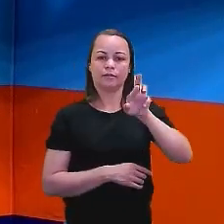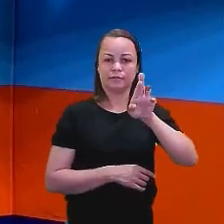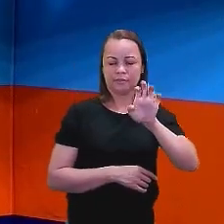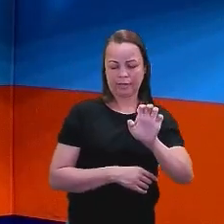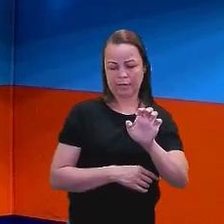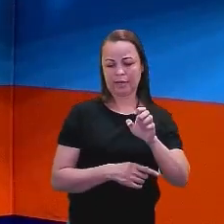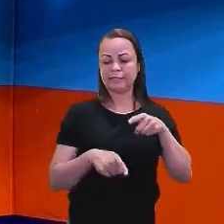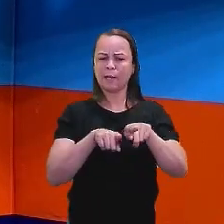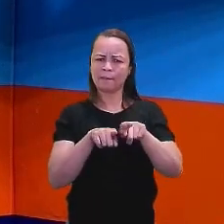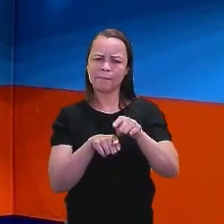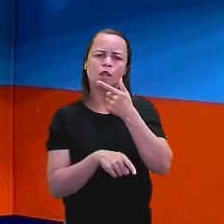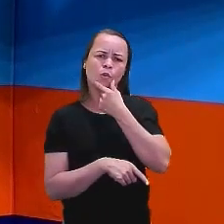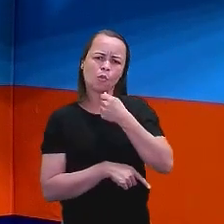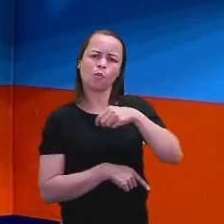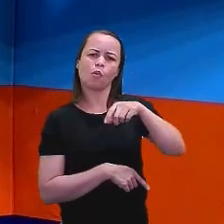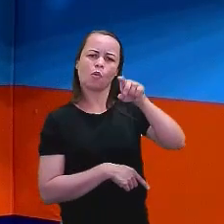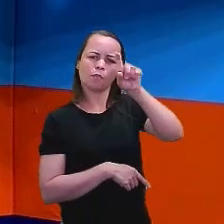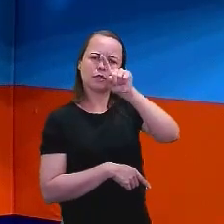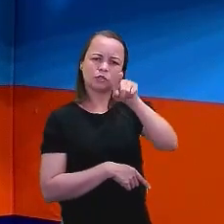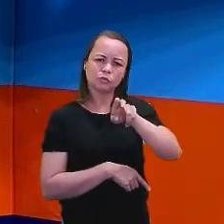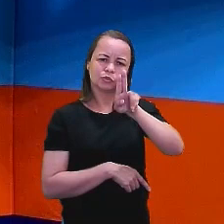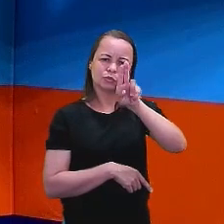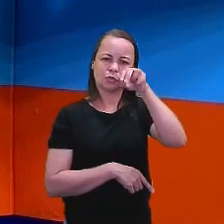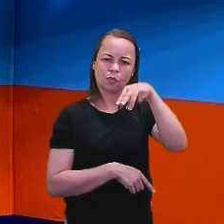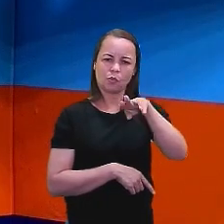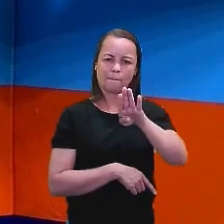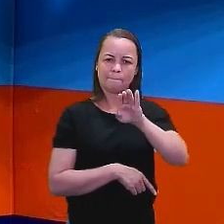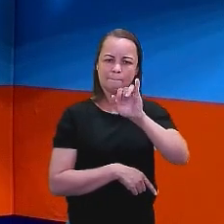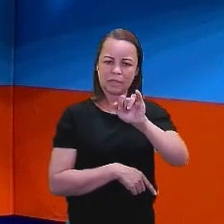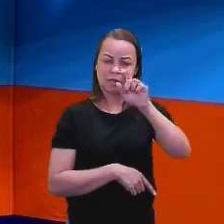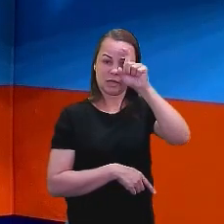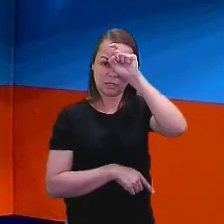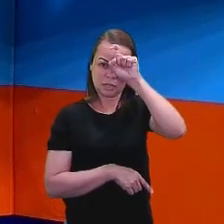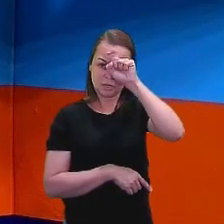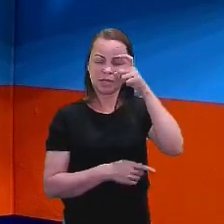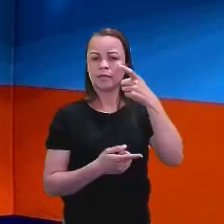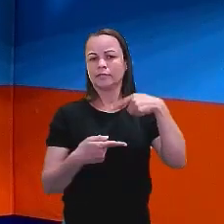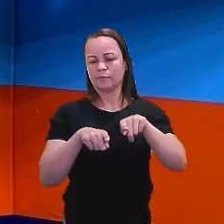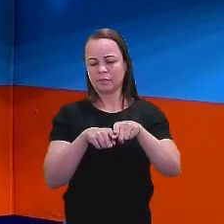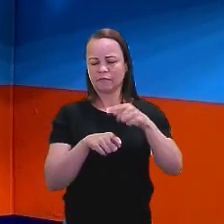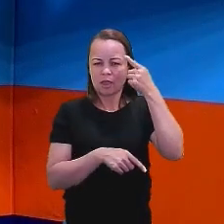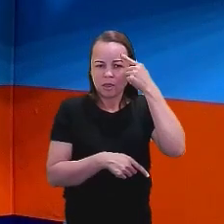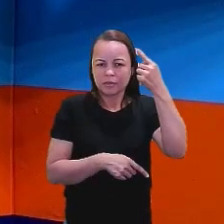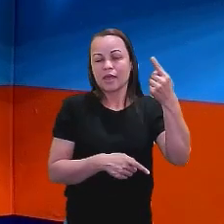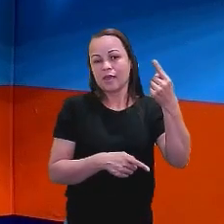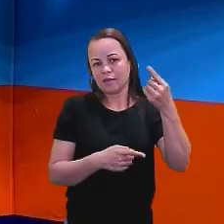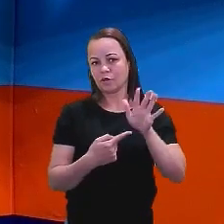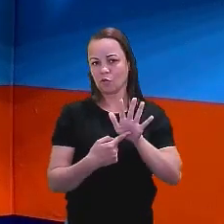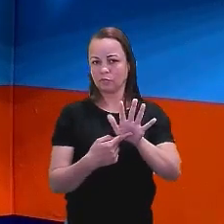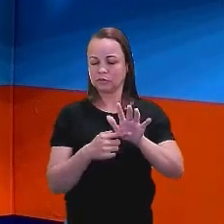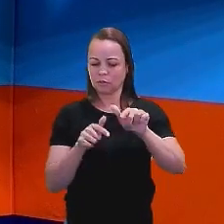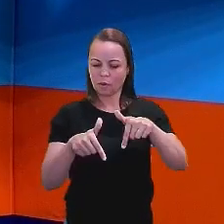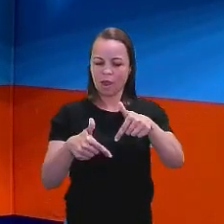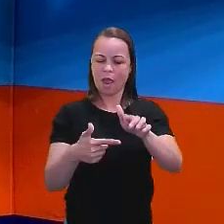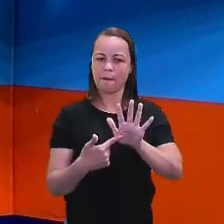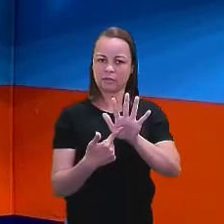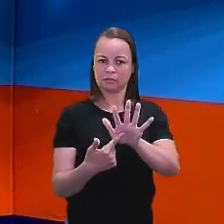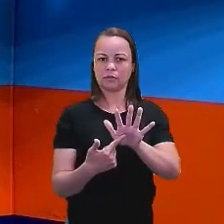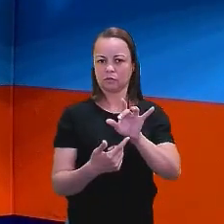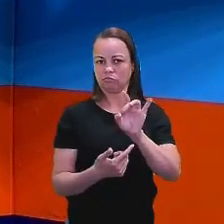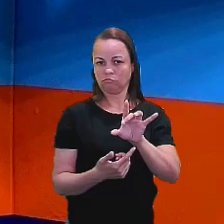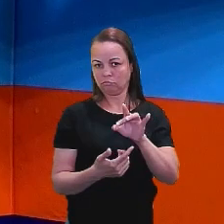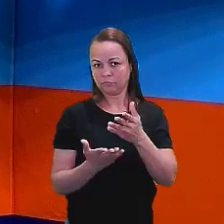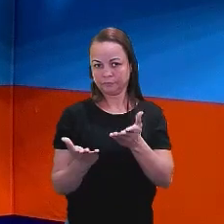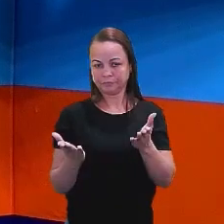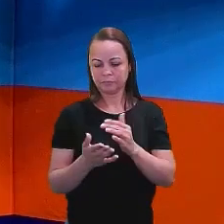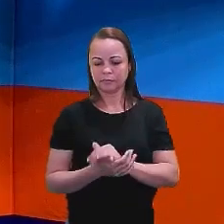nenhuma imagem que se possa ter ideia de como ele foi, isso só são representações. Trazer essas